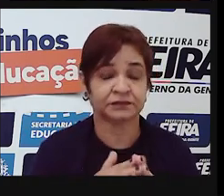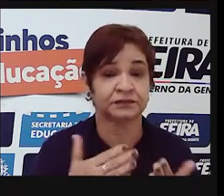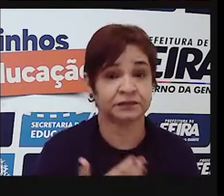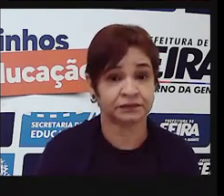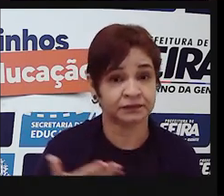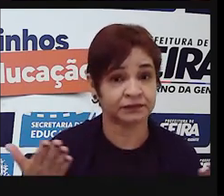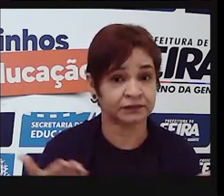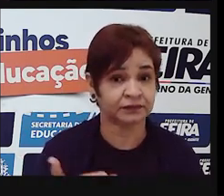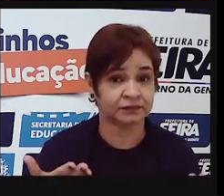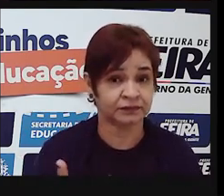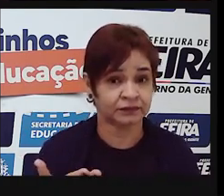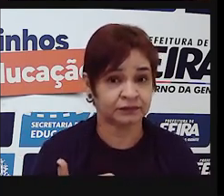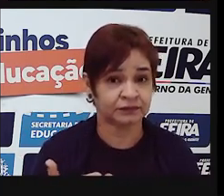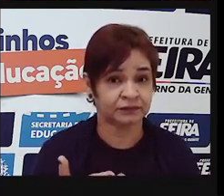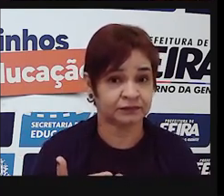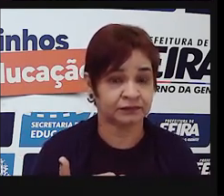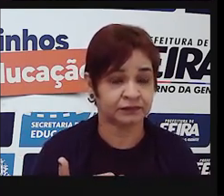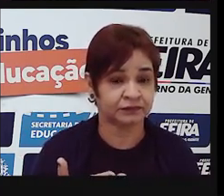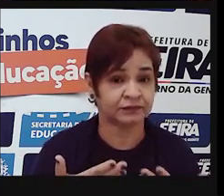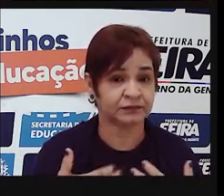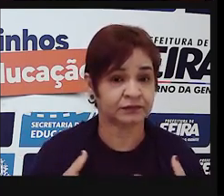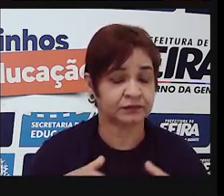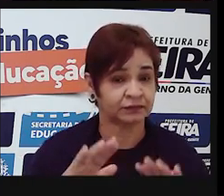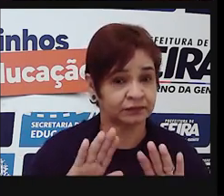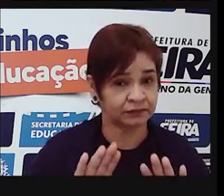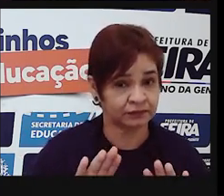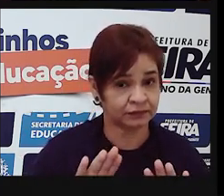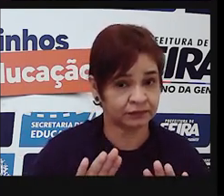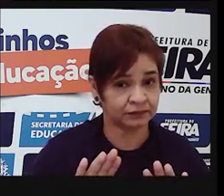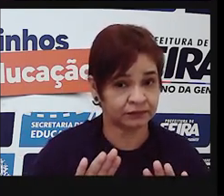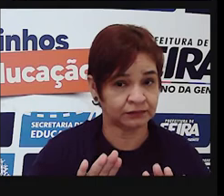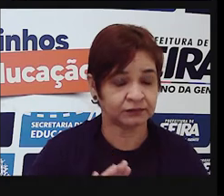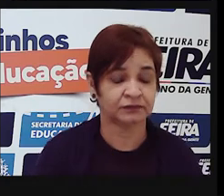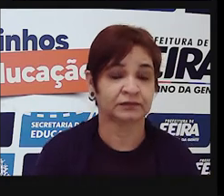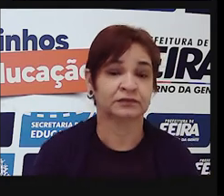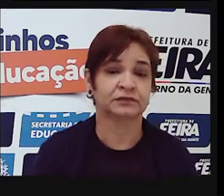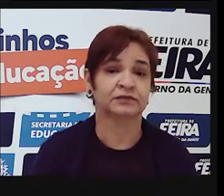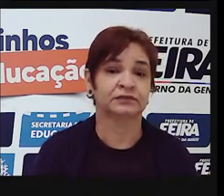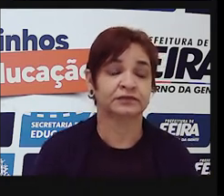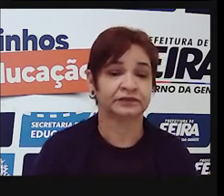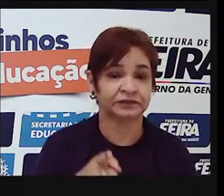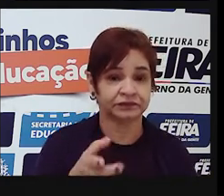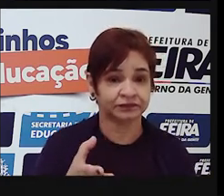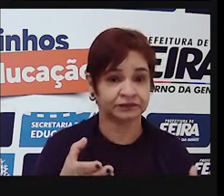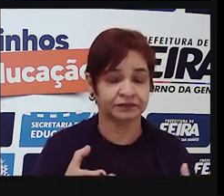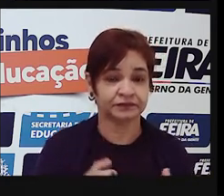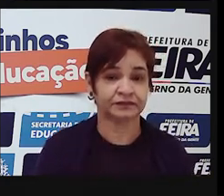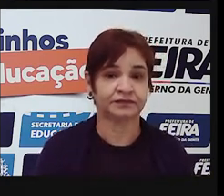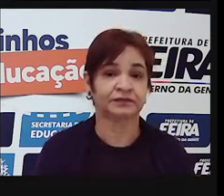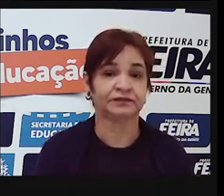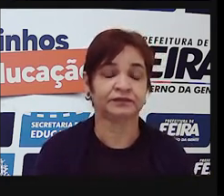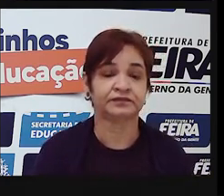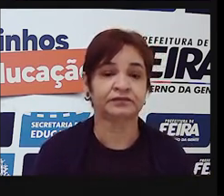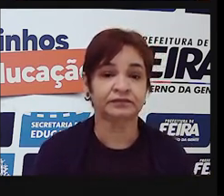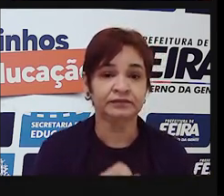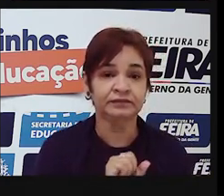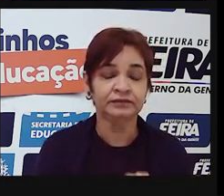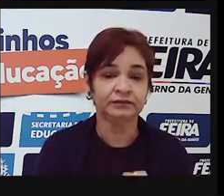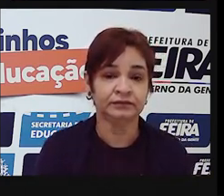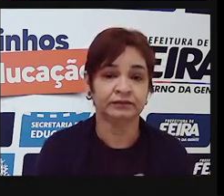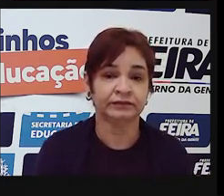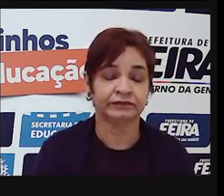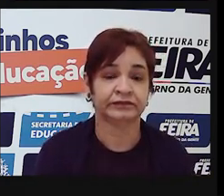Daqui a pouco, calma aí que vai chegar. Eu vou chegar onde vocês estão querendo, vocês estão esperando.